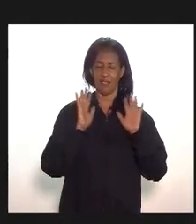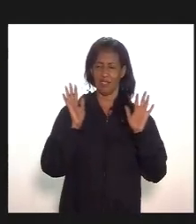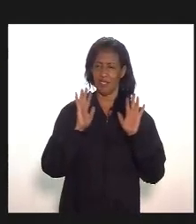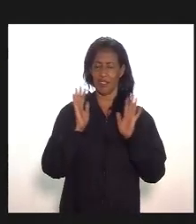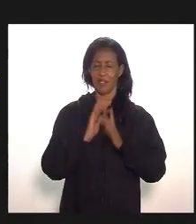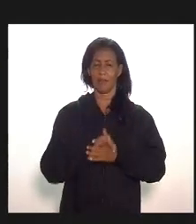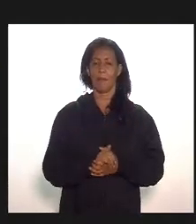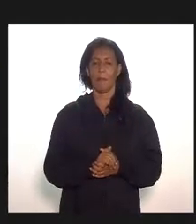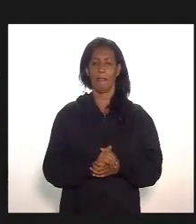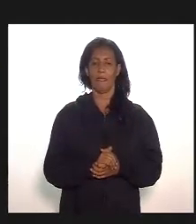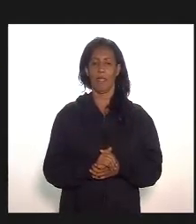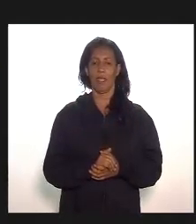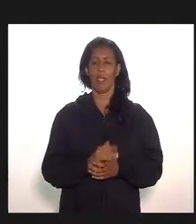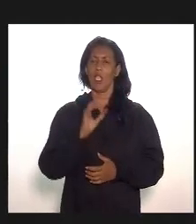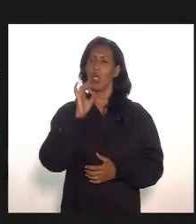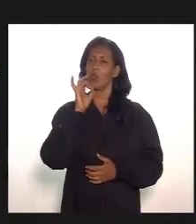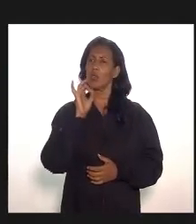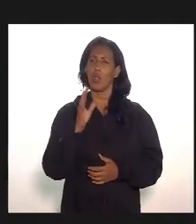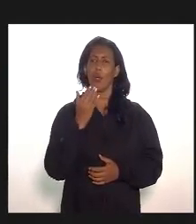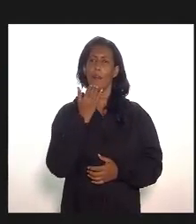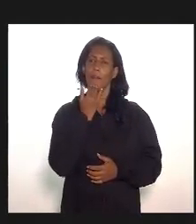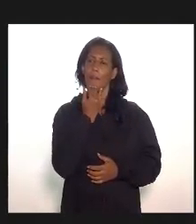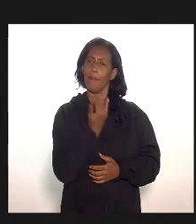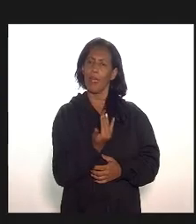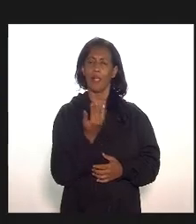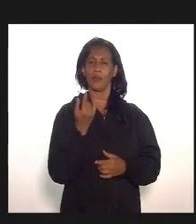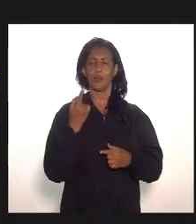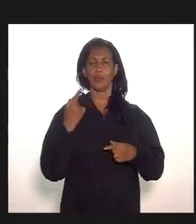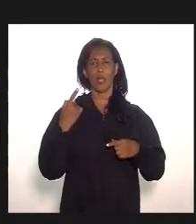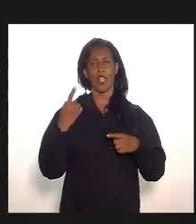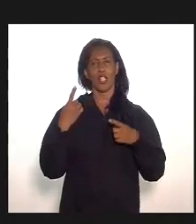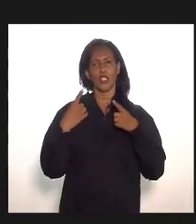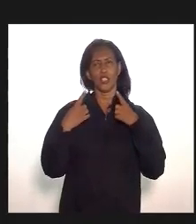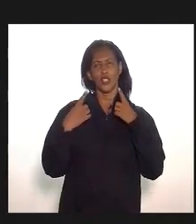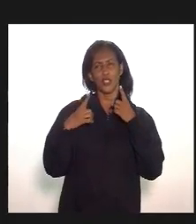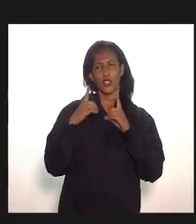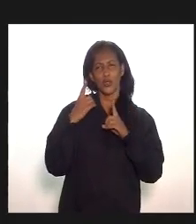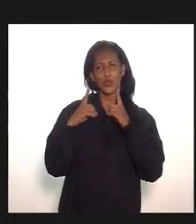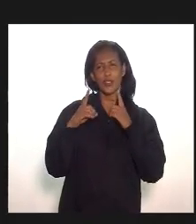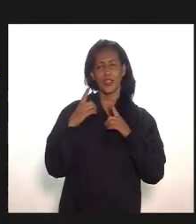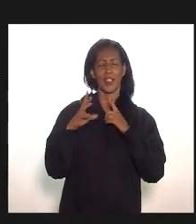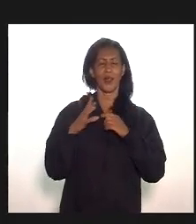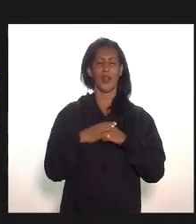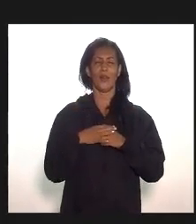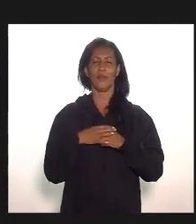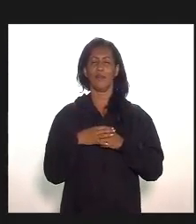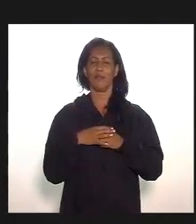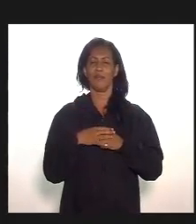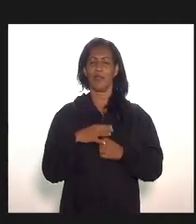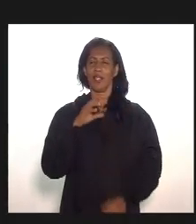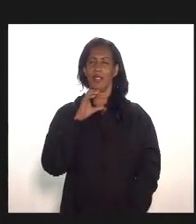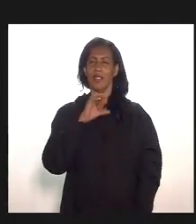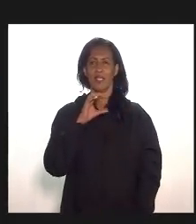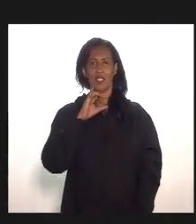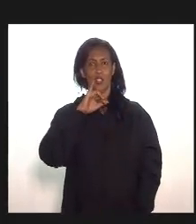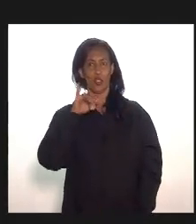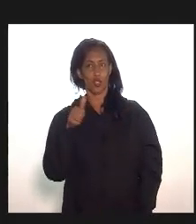Vossa Excelência, mas eu proponho sempre aquela discussão ponderada que temos agora no âmbito da CCJ, com a